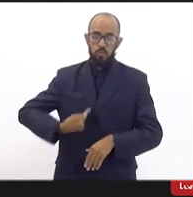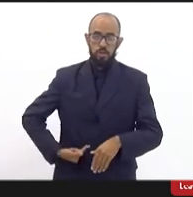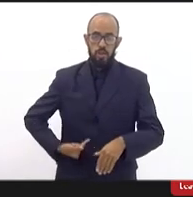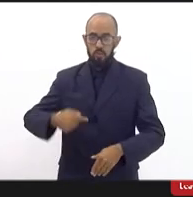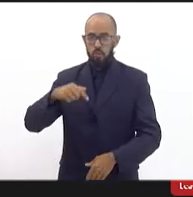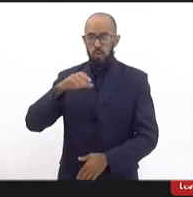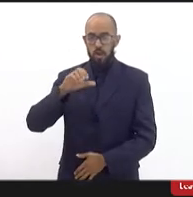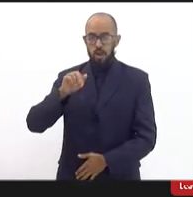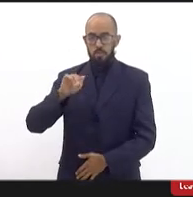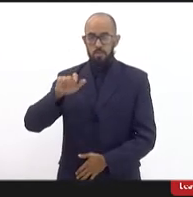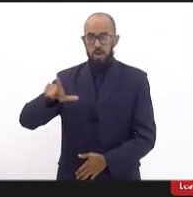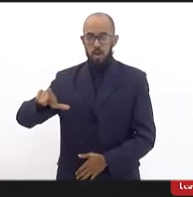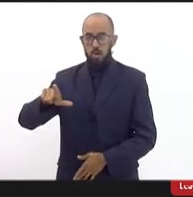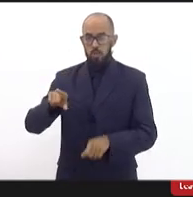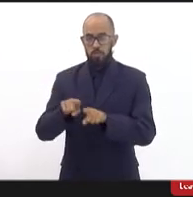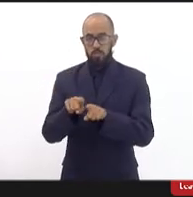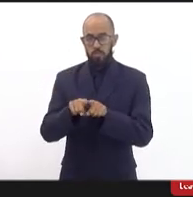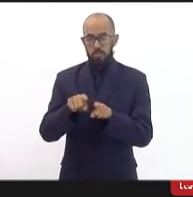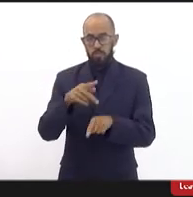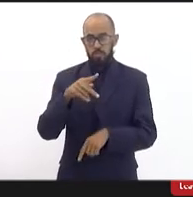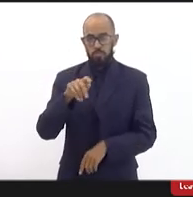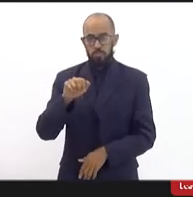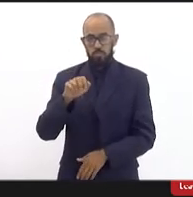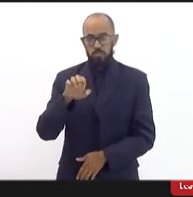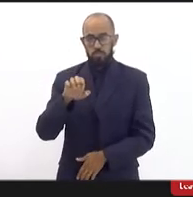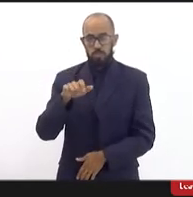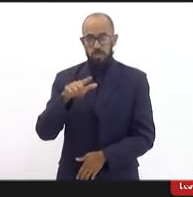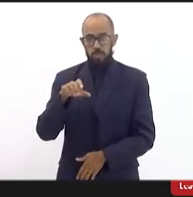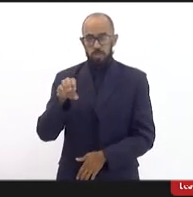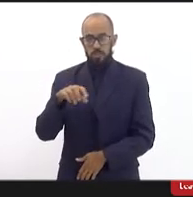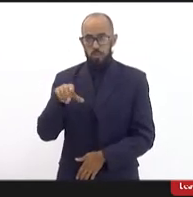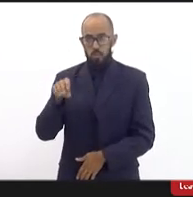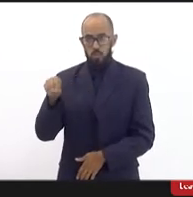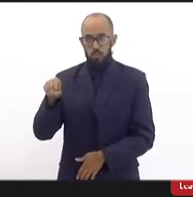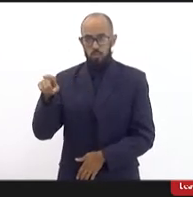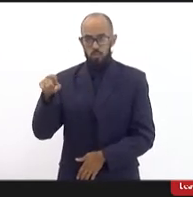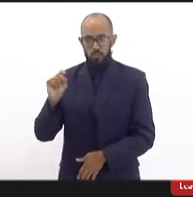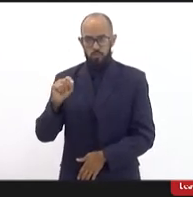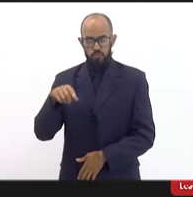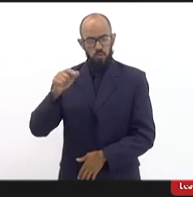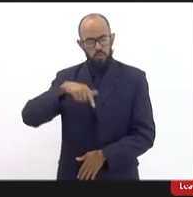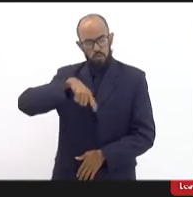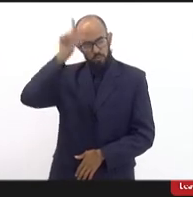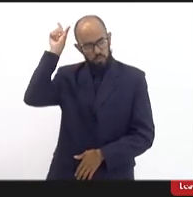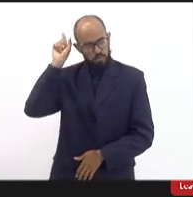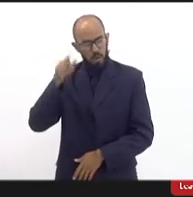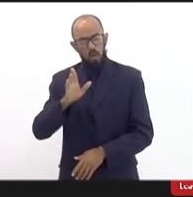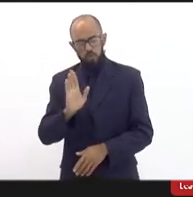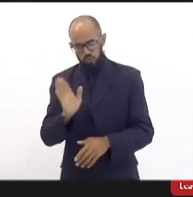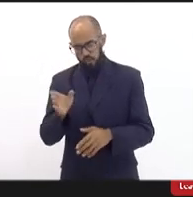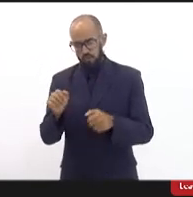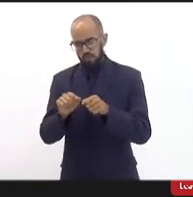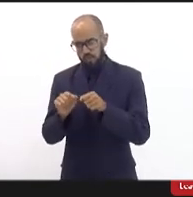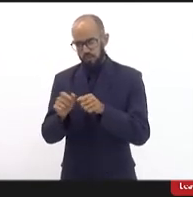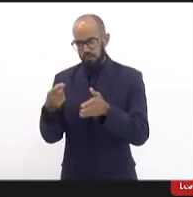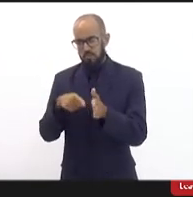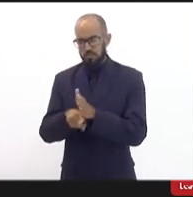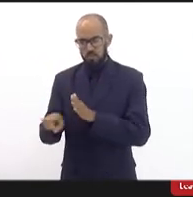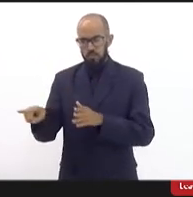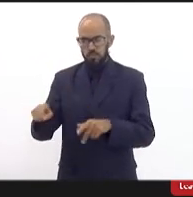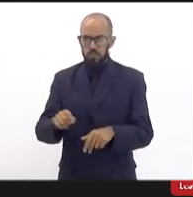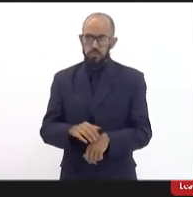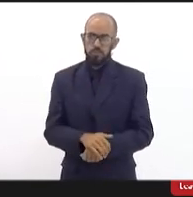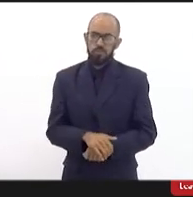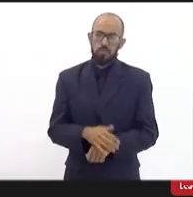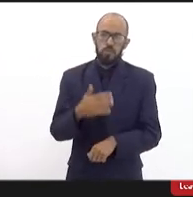Pezão, né? O deputado Luiz Paulo fez até um questionamento nesse sentido e eu achei